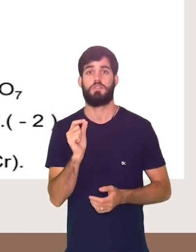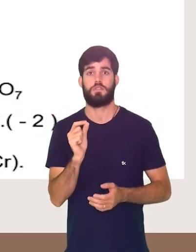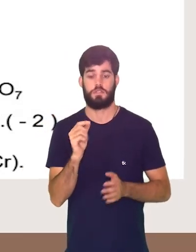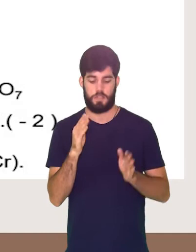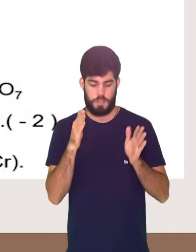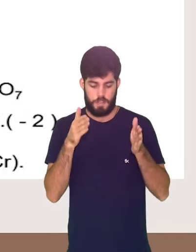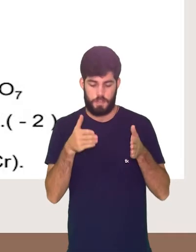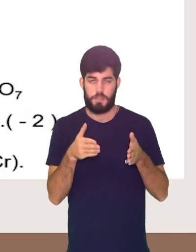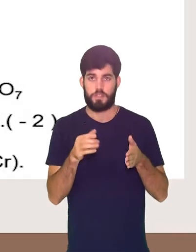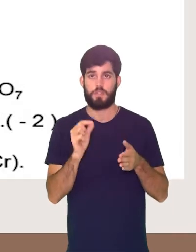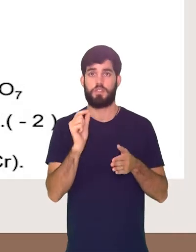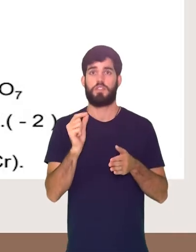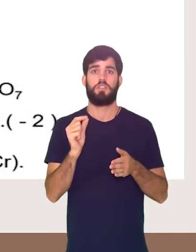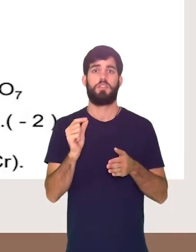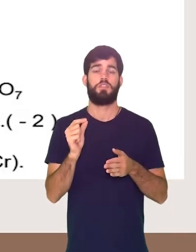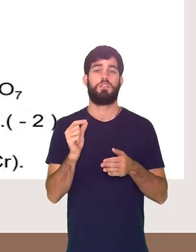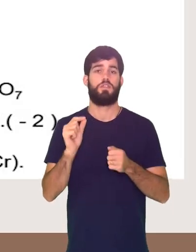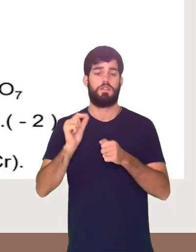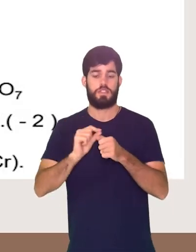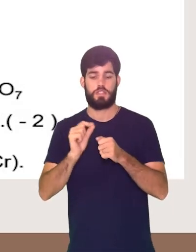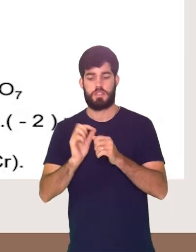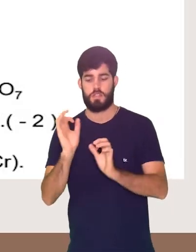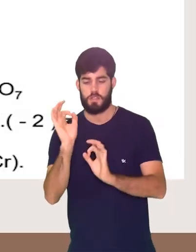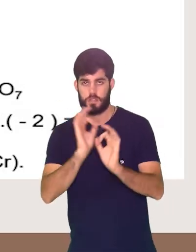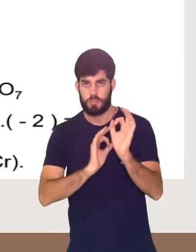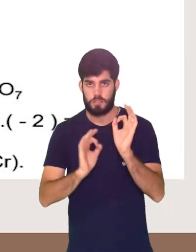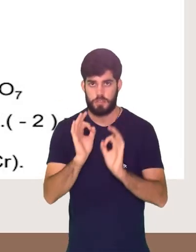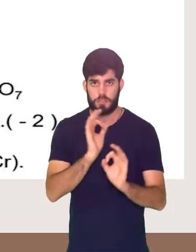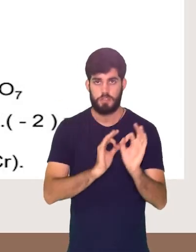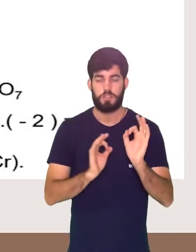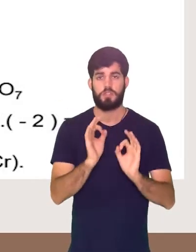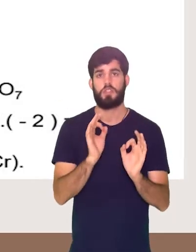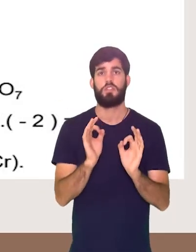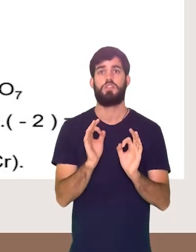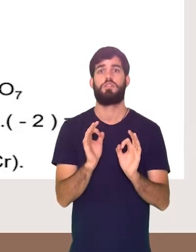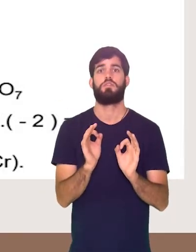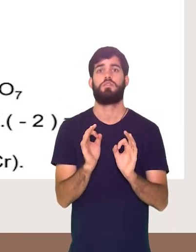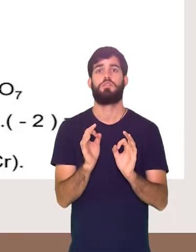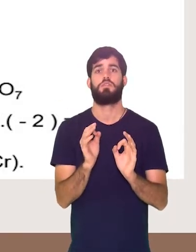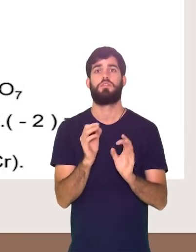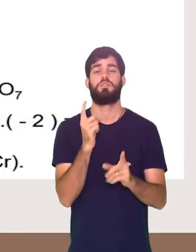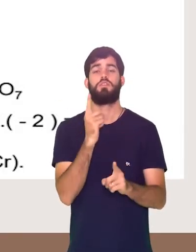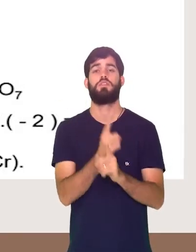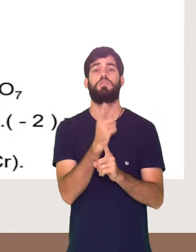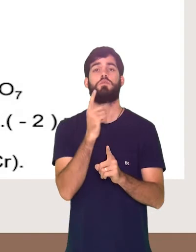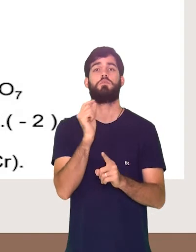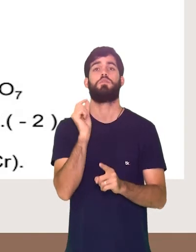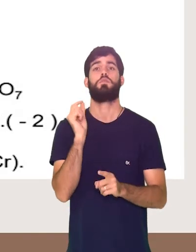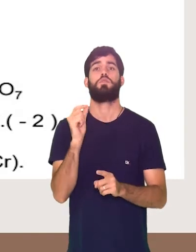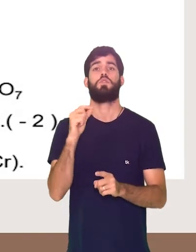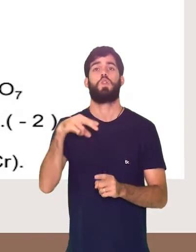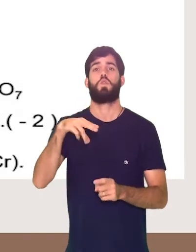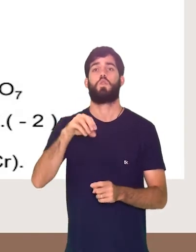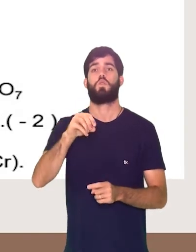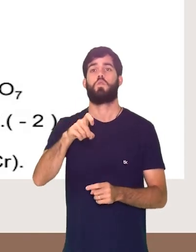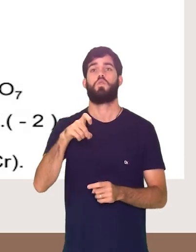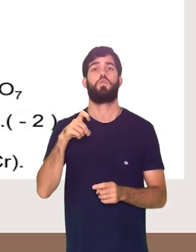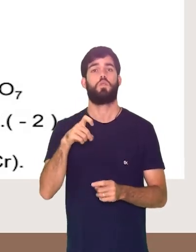primeiro grau. E aí, fazendo essa equação do primeiro grau, você vai descobrir que o NOx